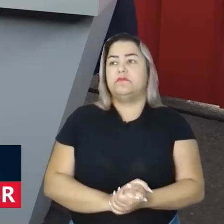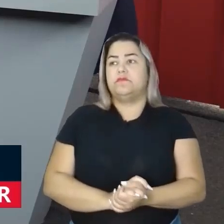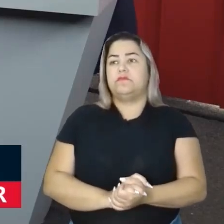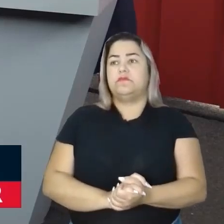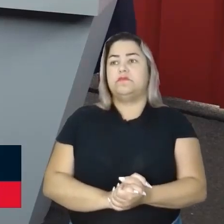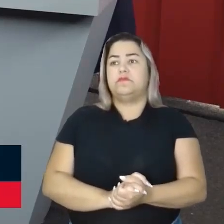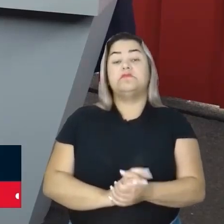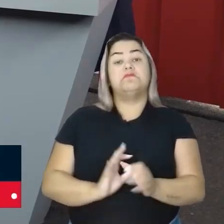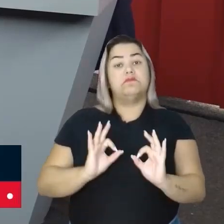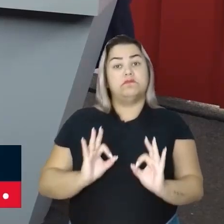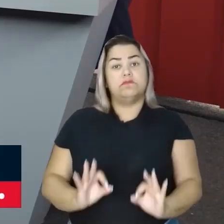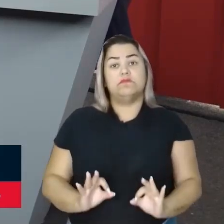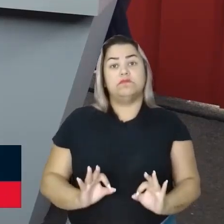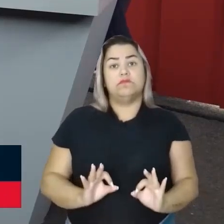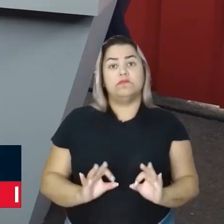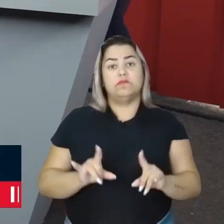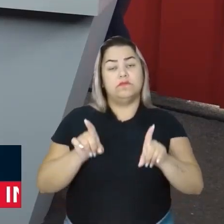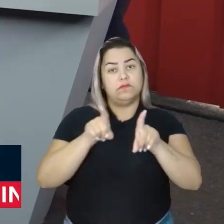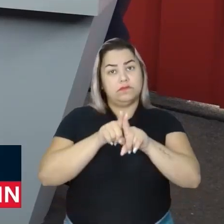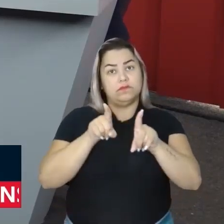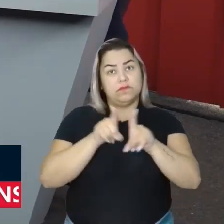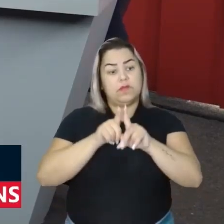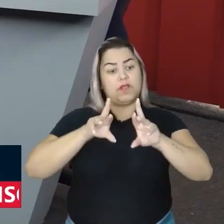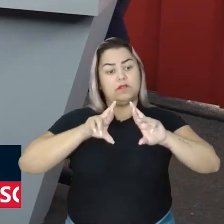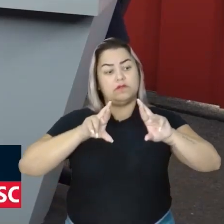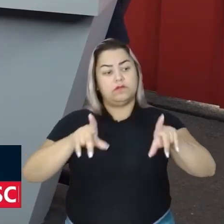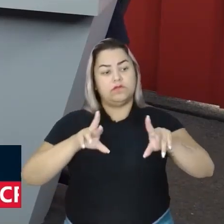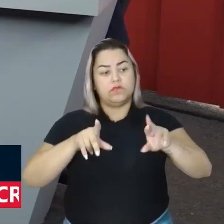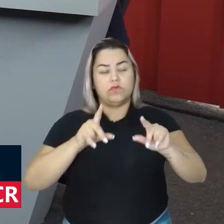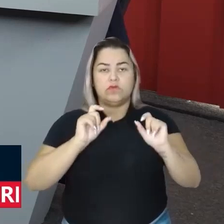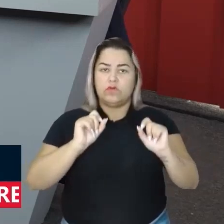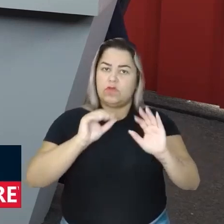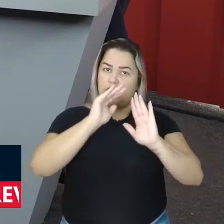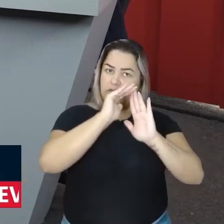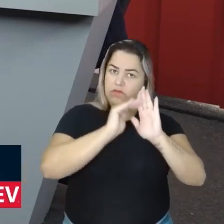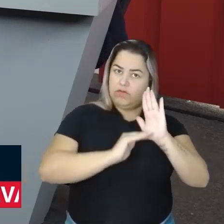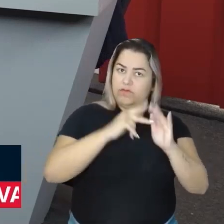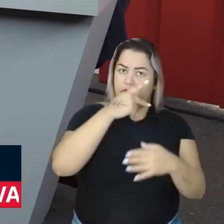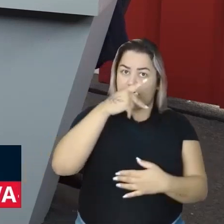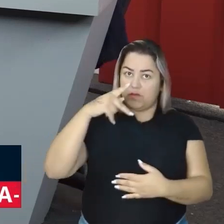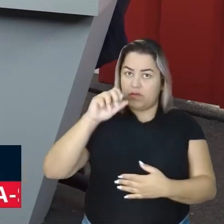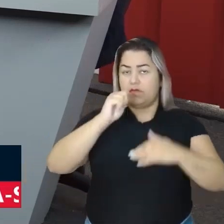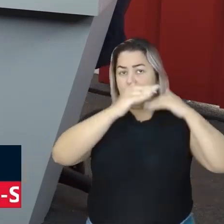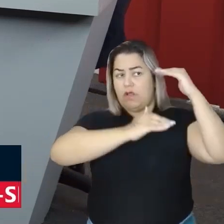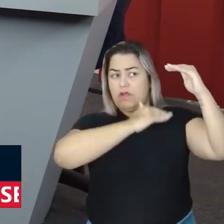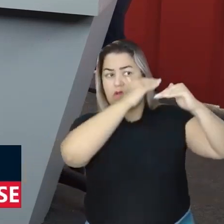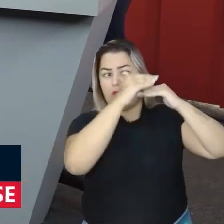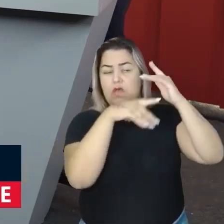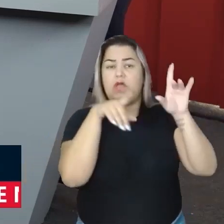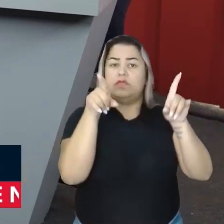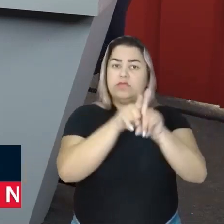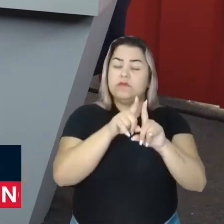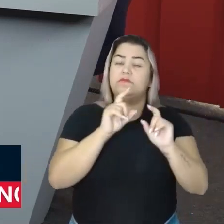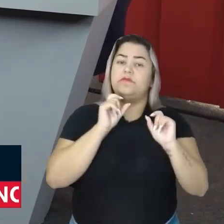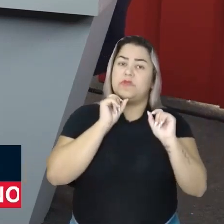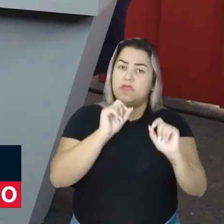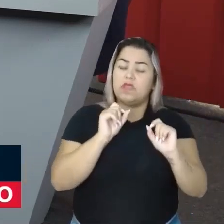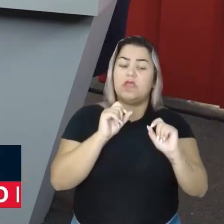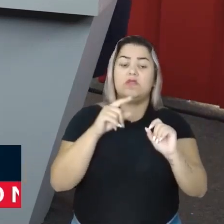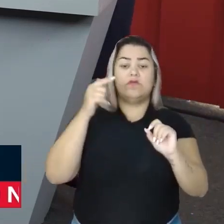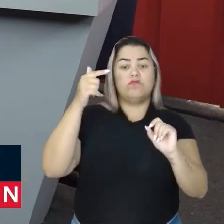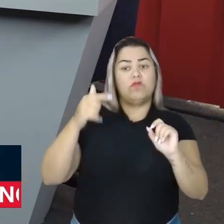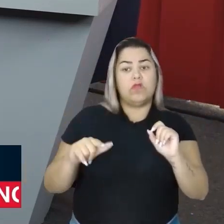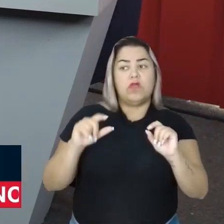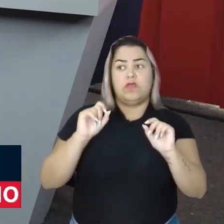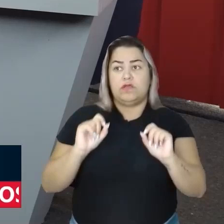Com certeza, o efeito na diferença do que é um programa do PA de aquisição de alimentos é radicalmente oposto. É